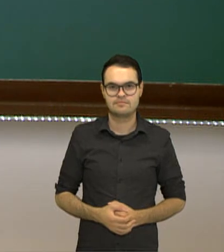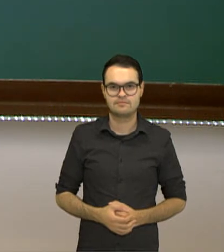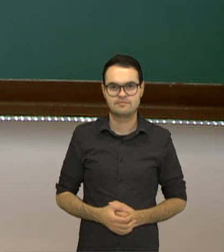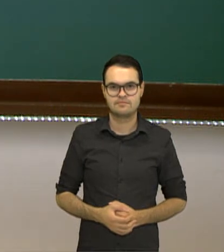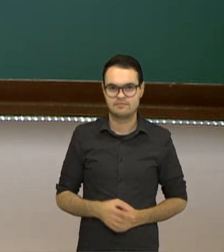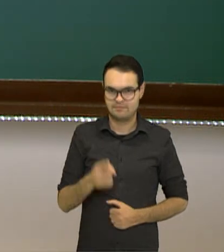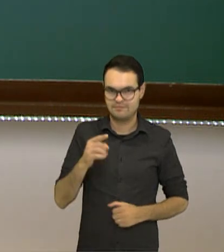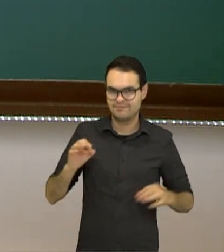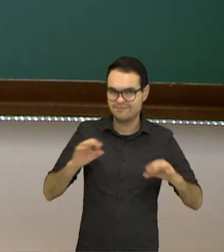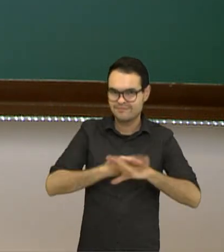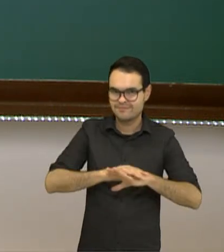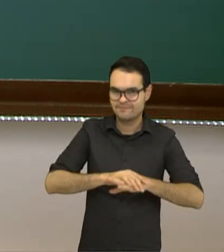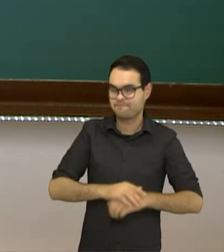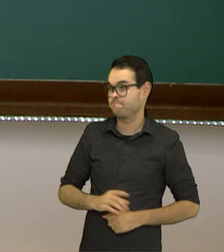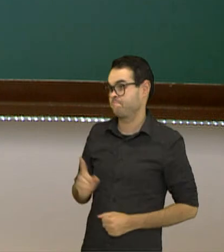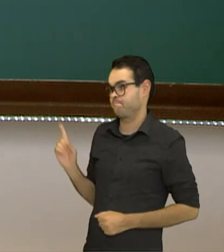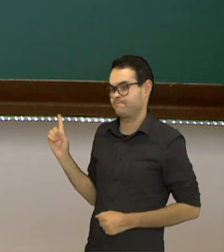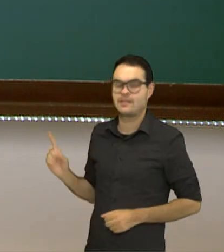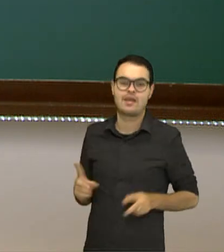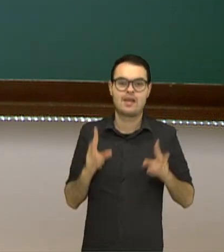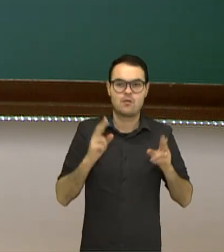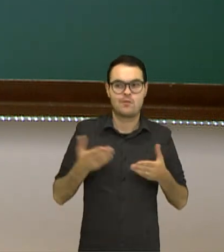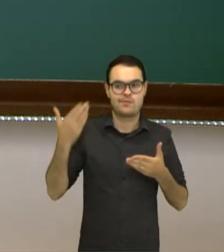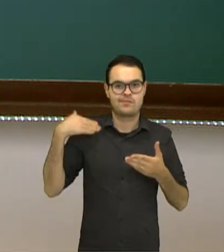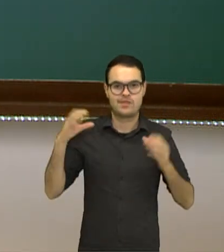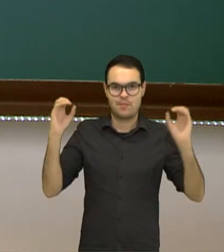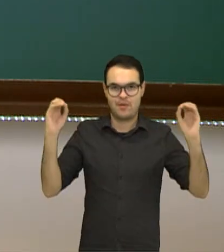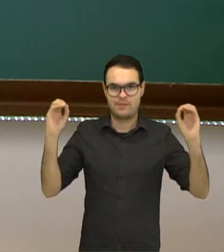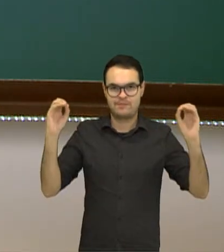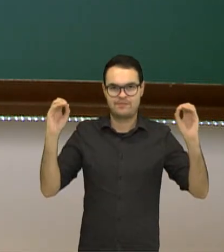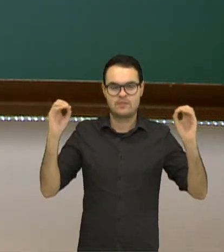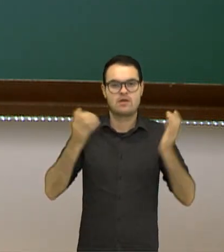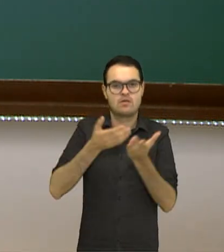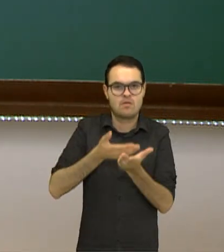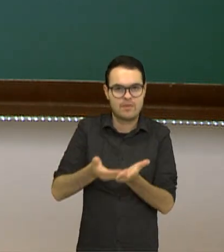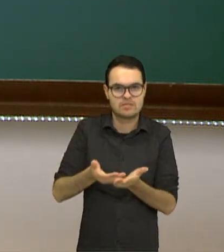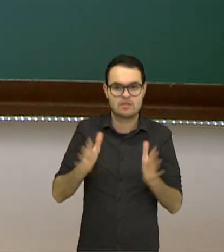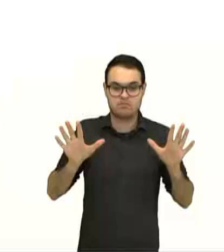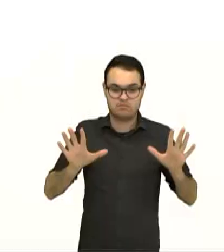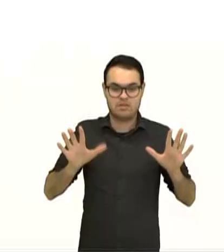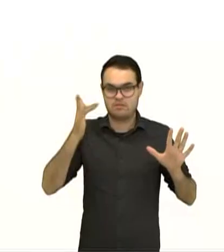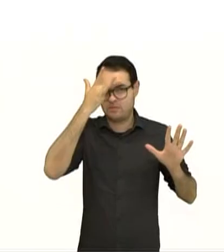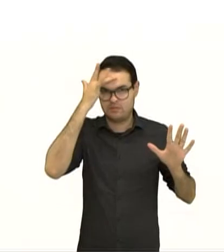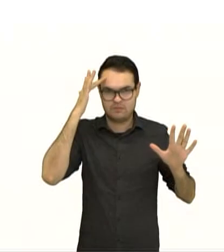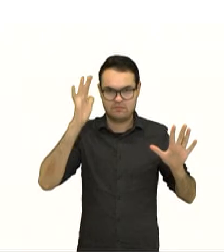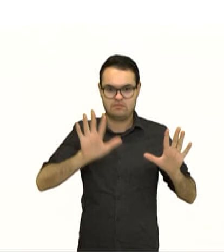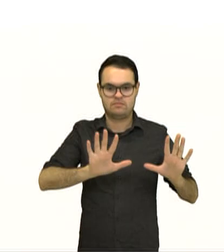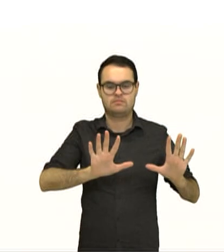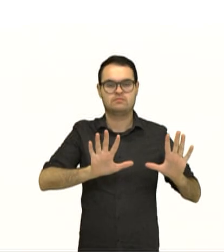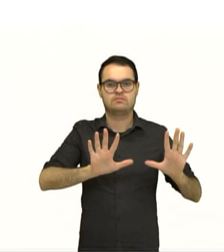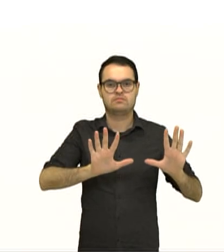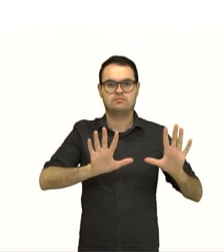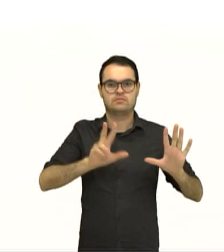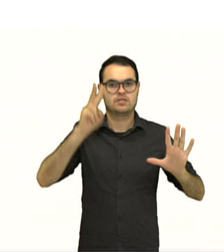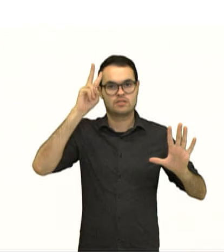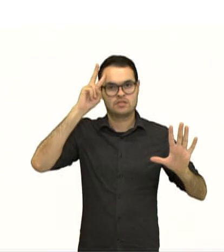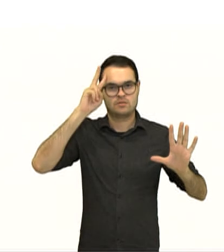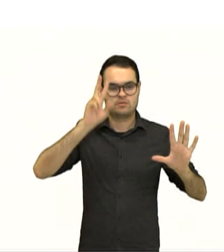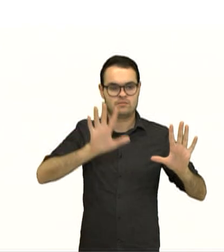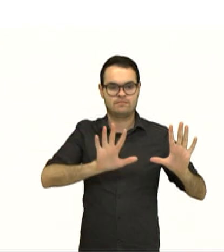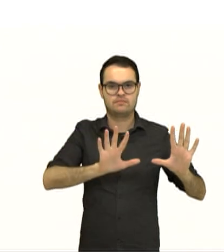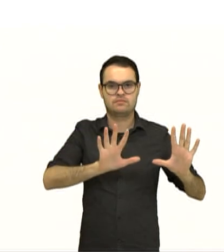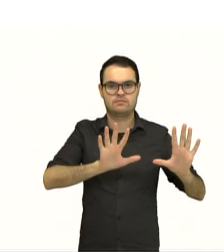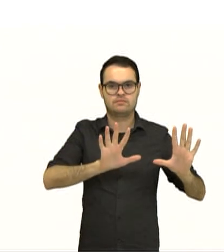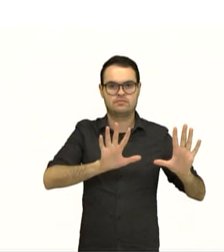Fizeram? Esse aqui é igual a ideia das bolinhas. A gente já começa com 10 pessoas, né? Ó, na segunda-feira, 10 pessoas.